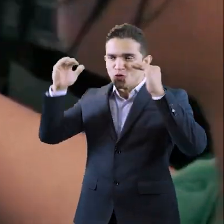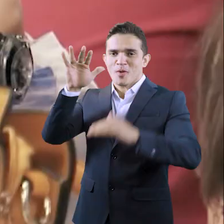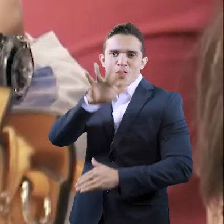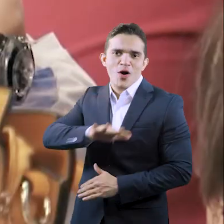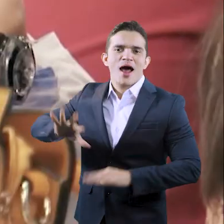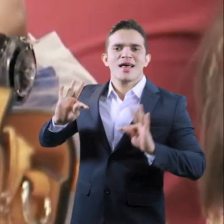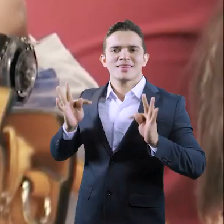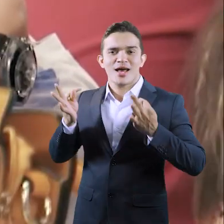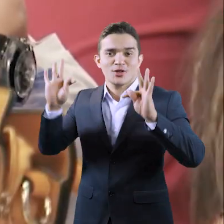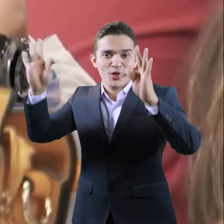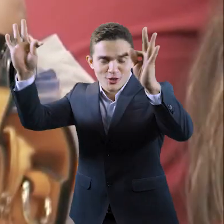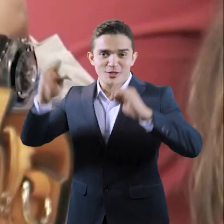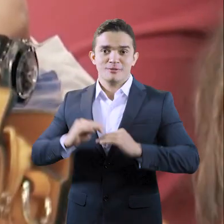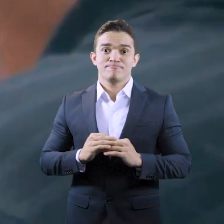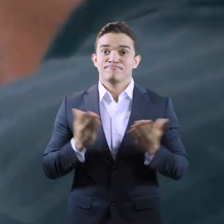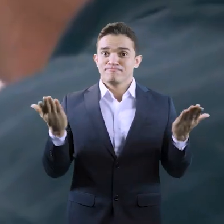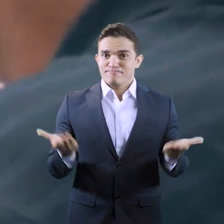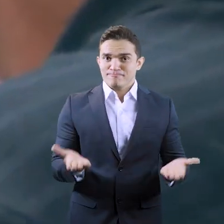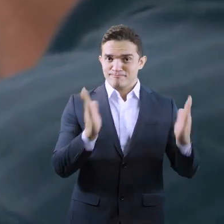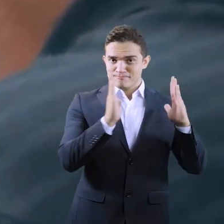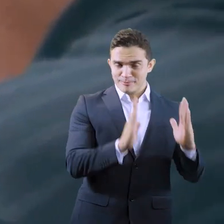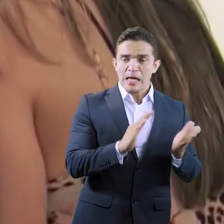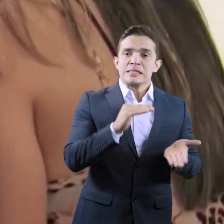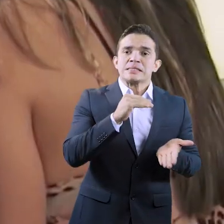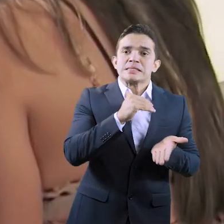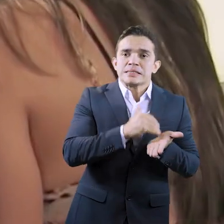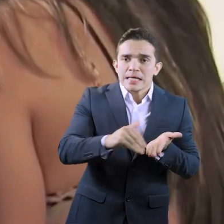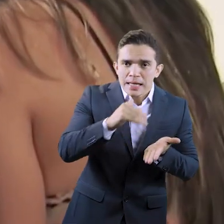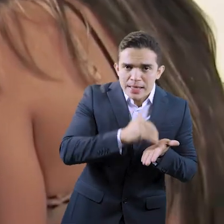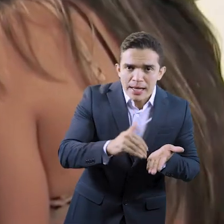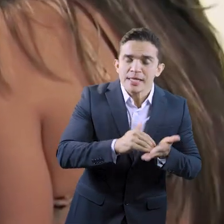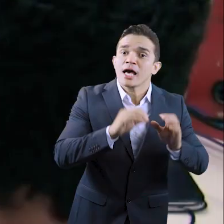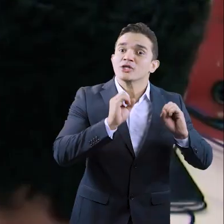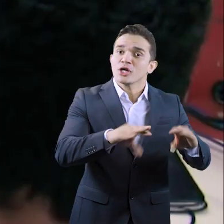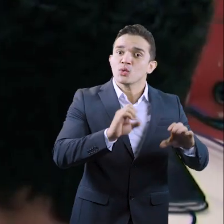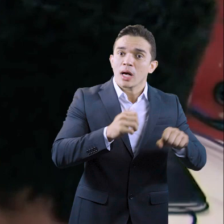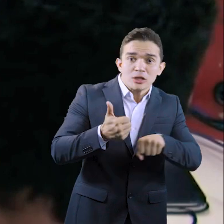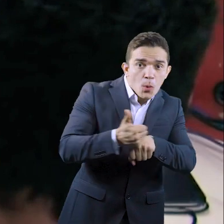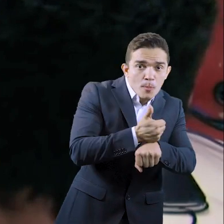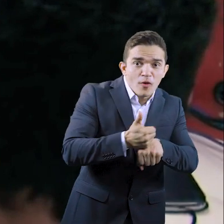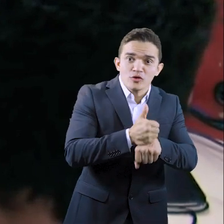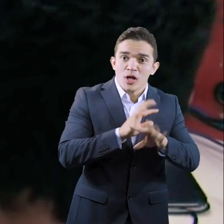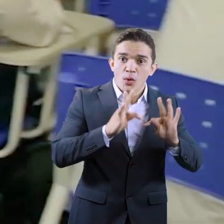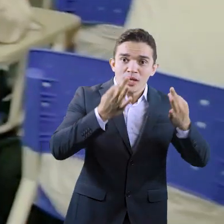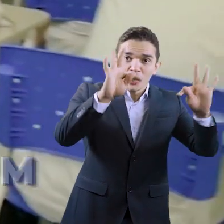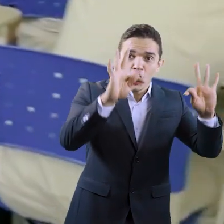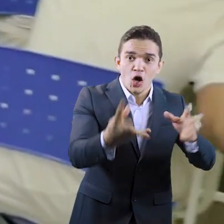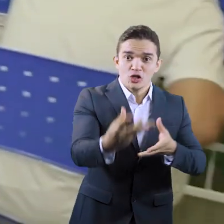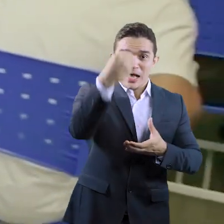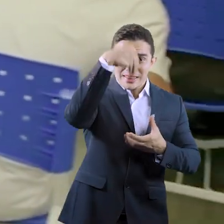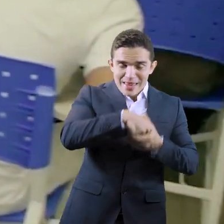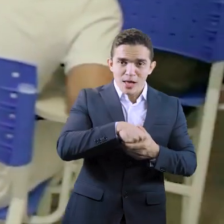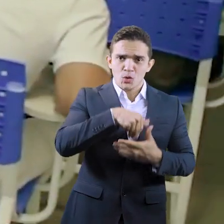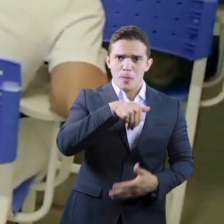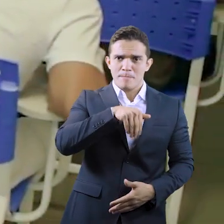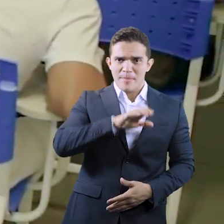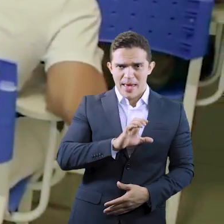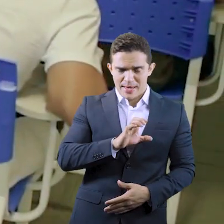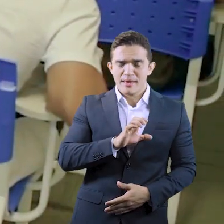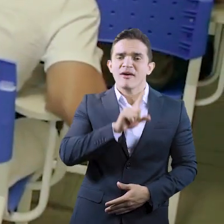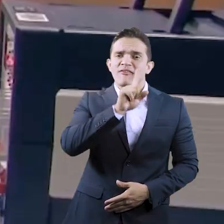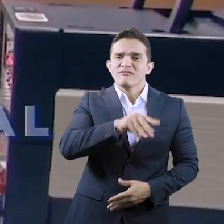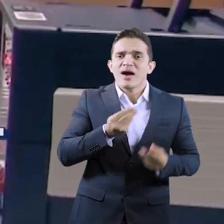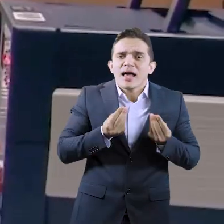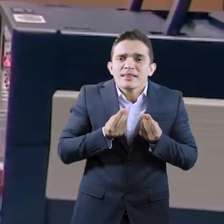tecnologia. Neste primeiro momento, a Secretaria de Educação Profissional e Tecnológica do MEC capacitará as instituições